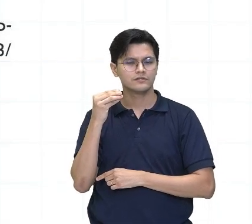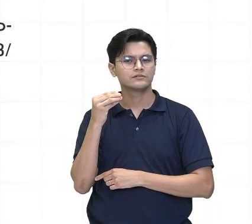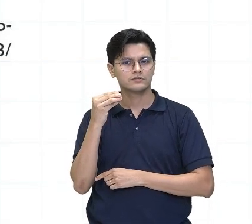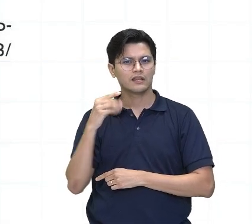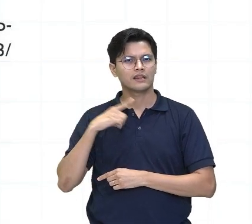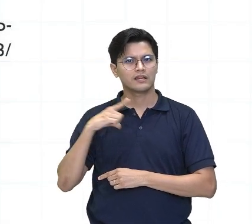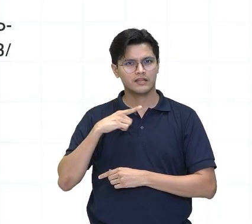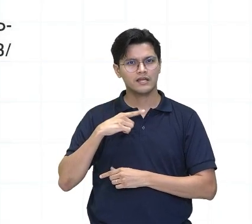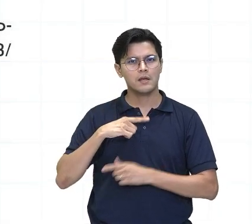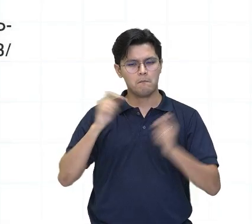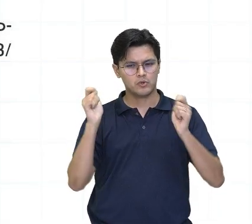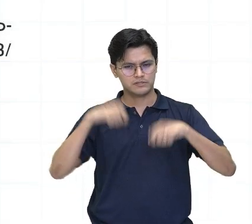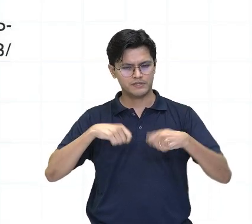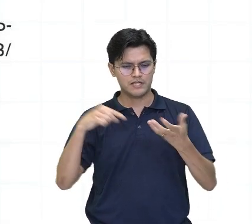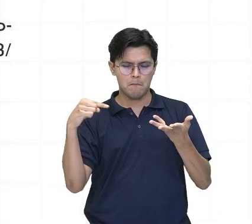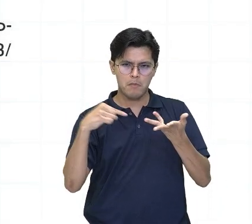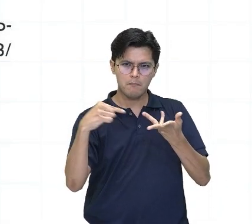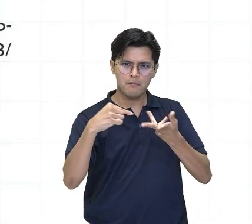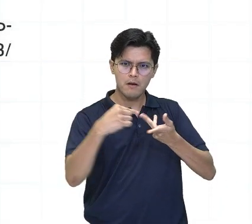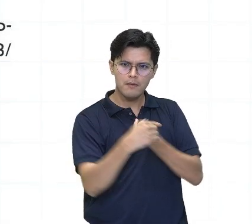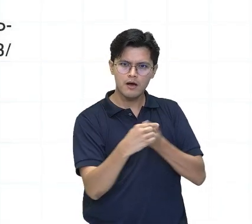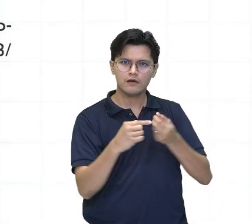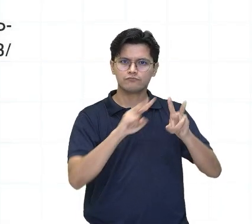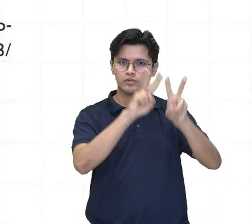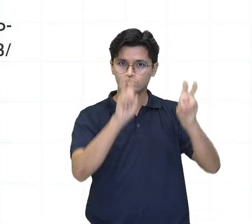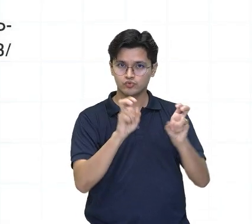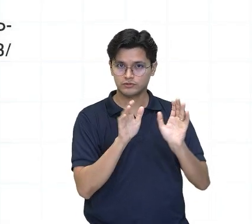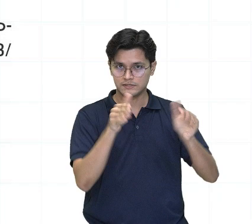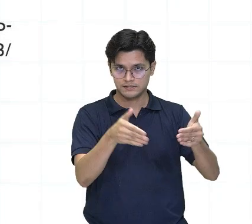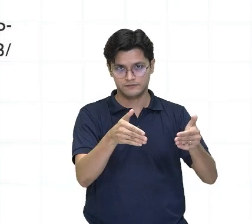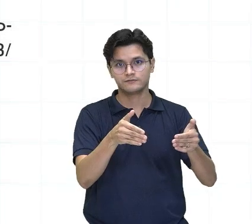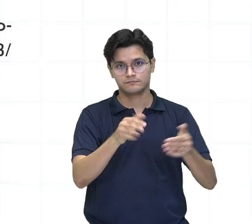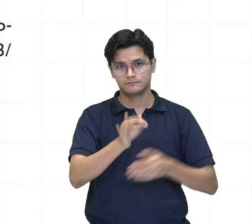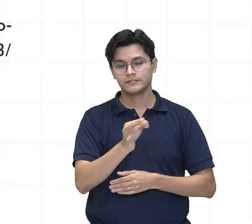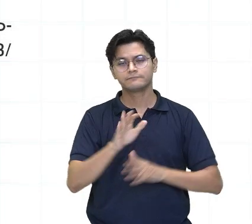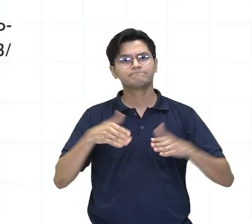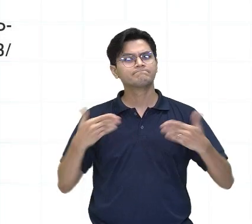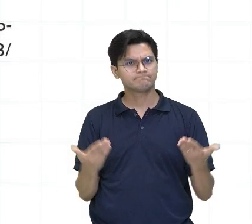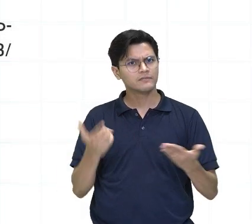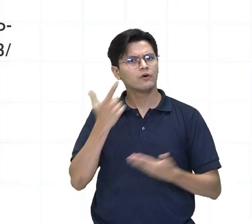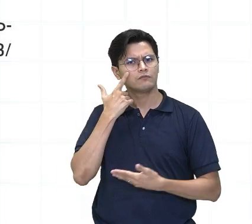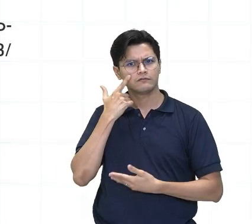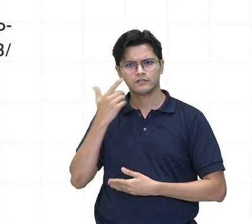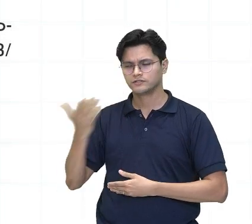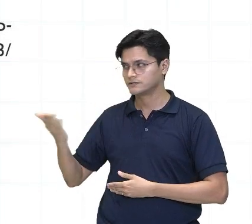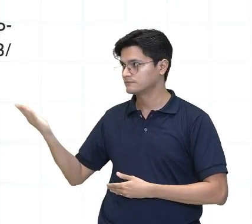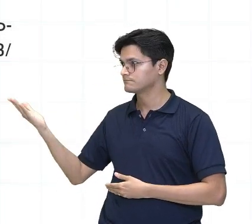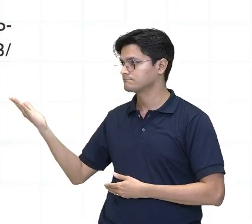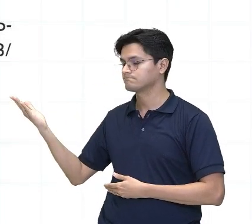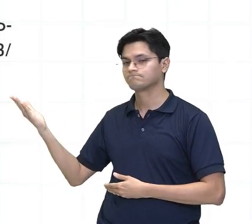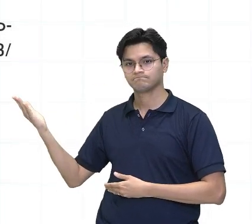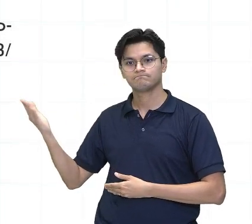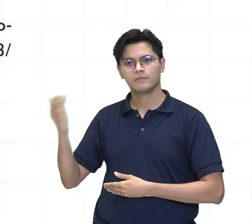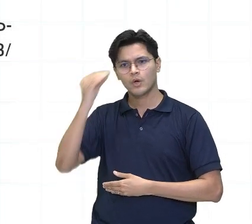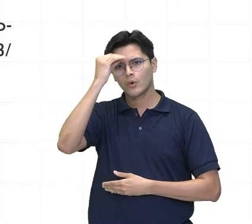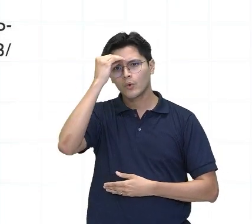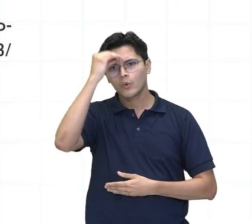diversas hipóteses sobre aquele assunto. Então, vejam só aí, né? O conhecimento